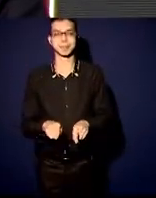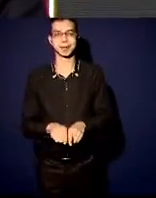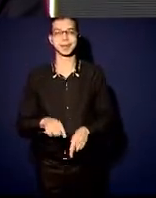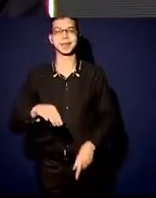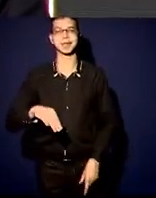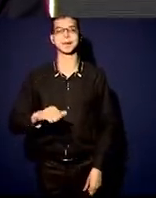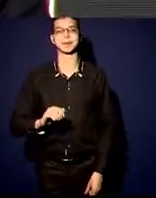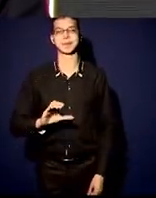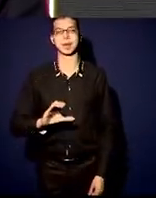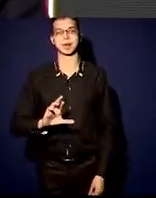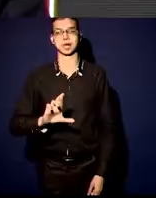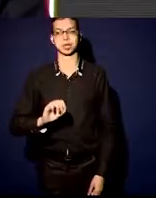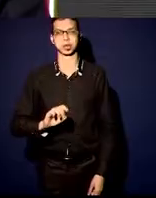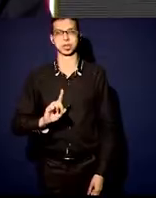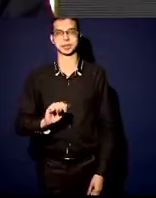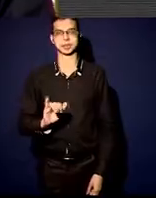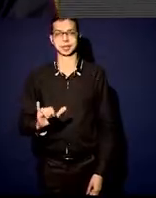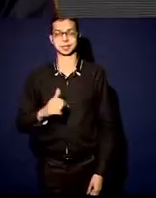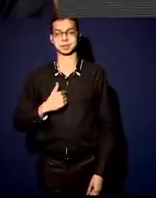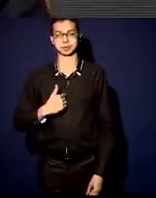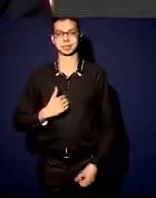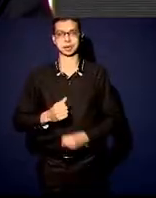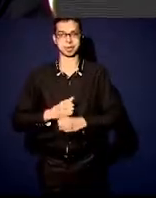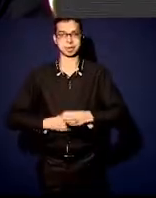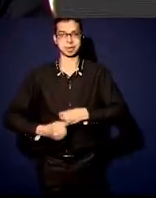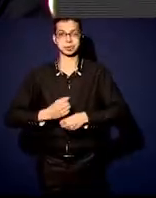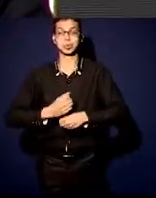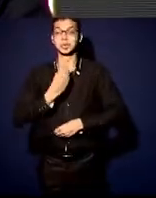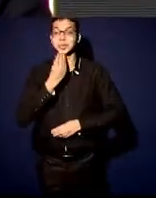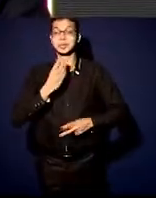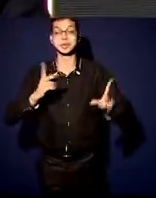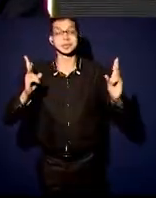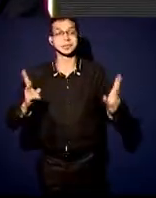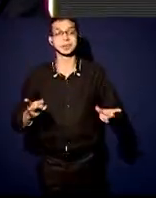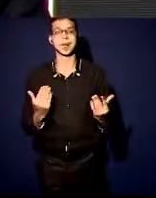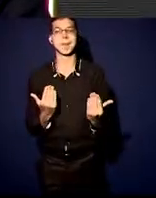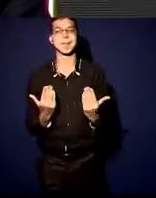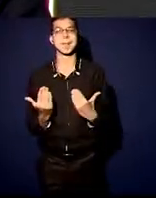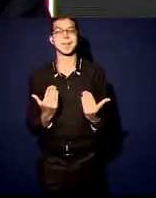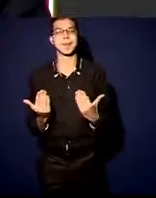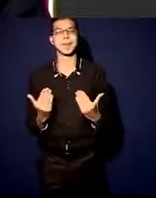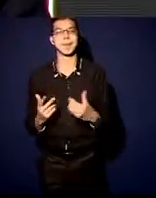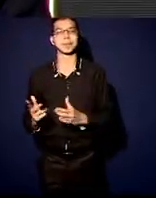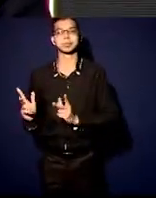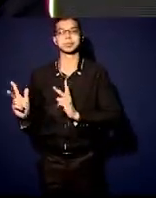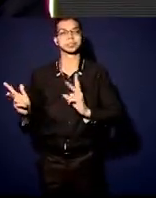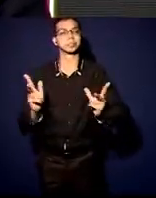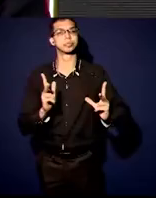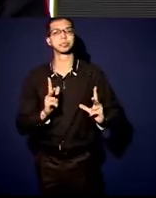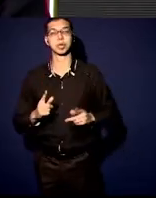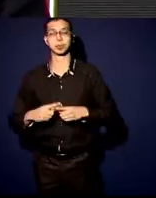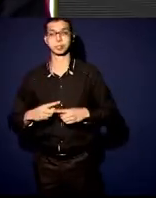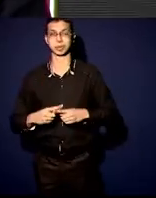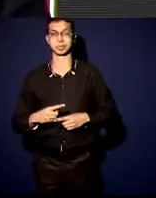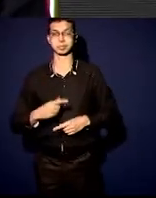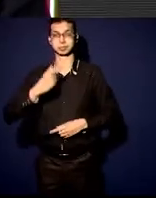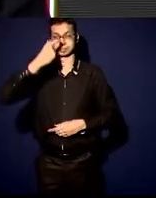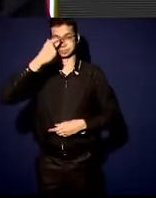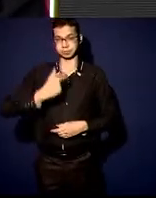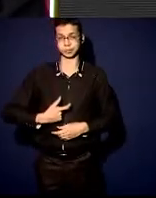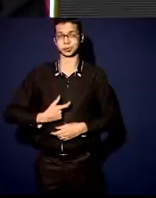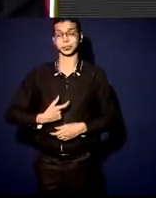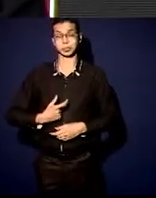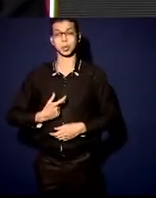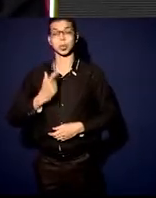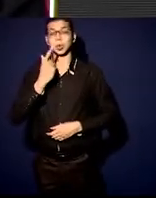passado sempre oportunidade da gente conversar um pouco sair da nossa bolha poder ouvir poder